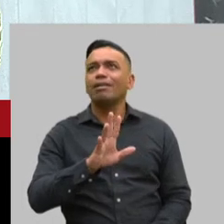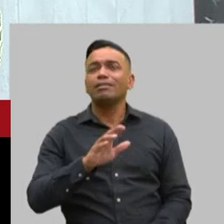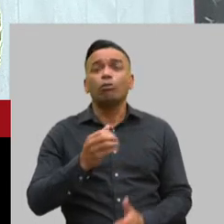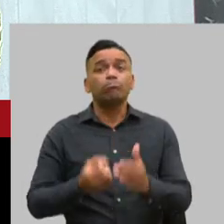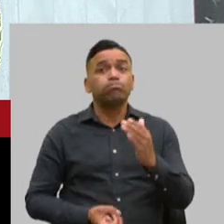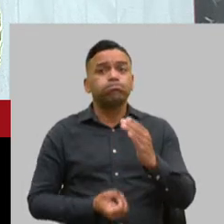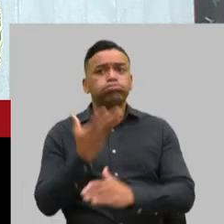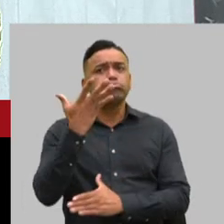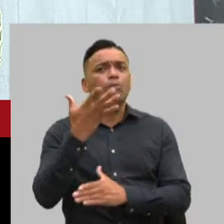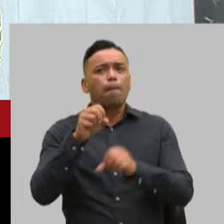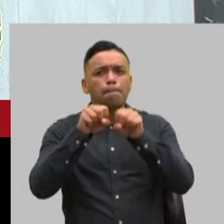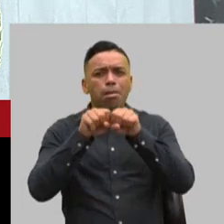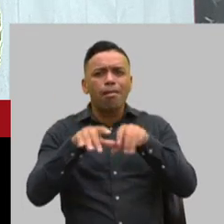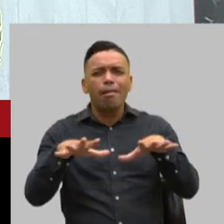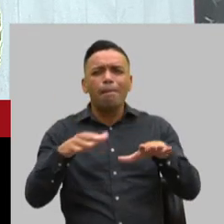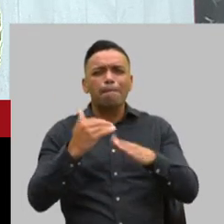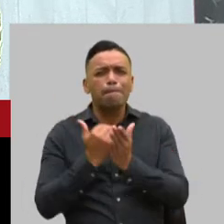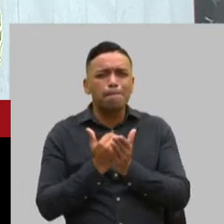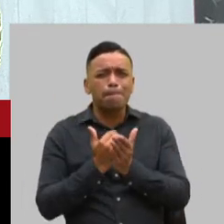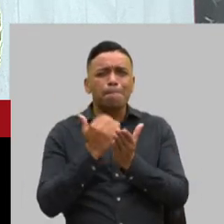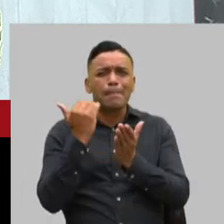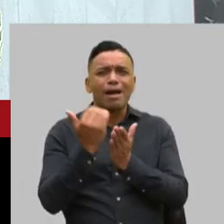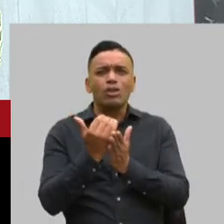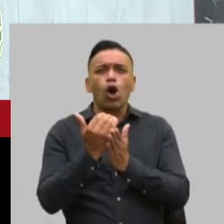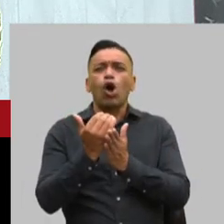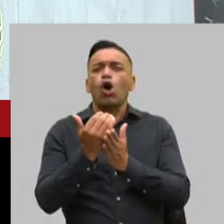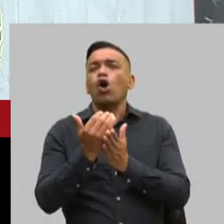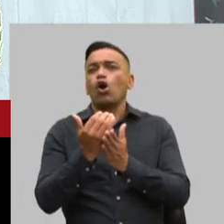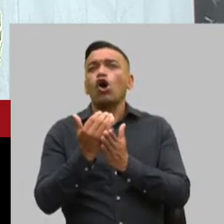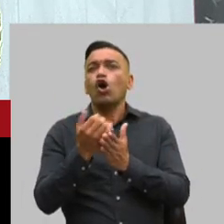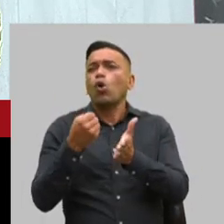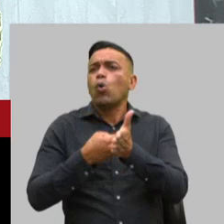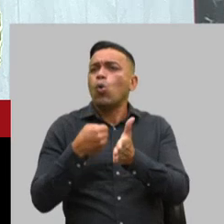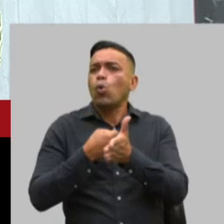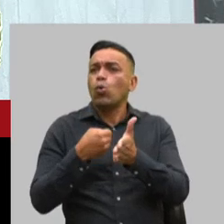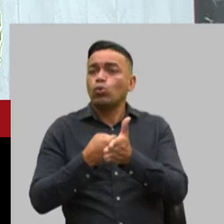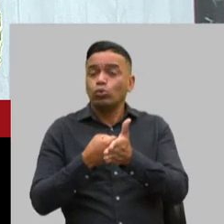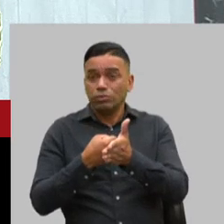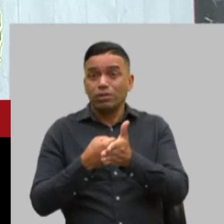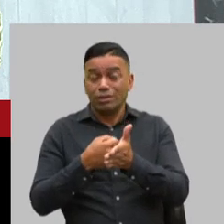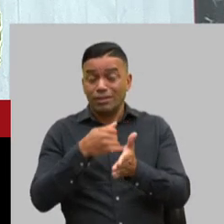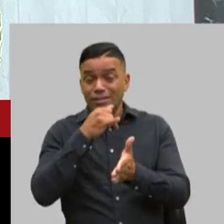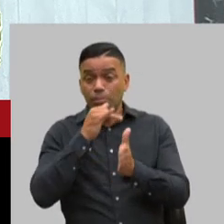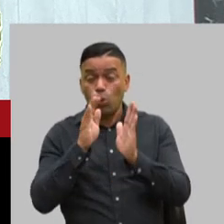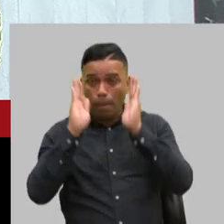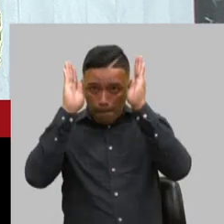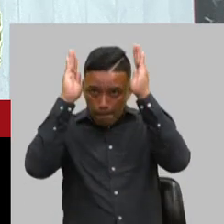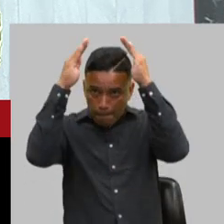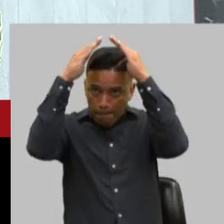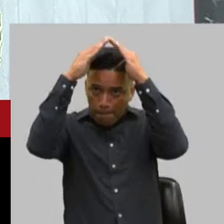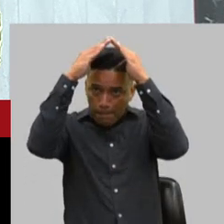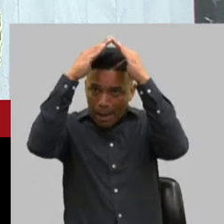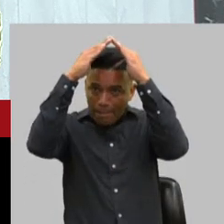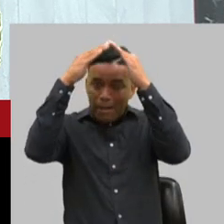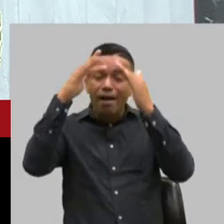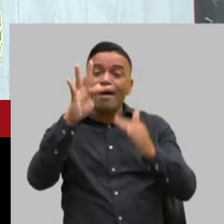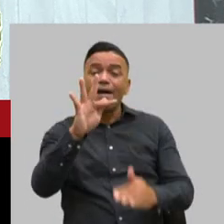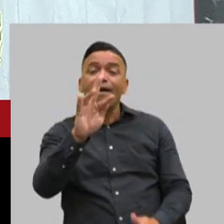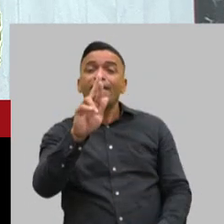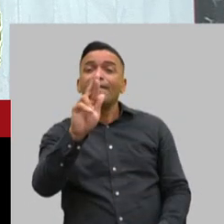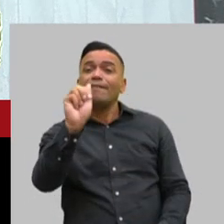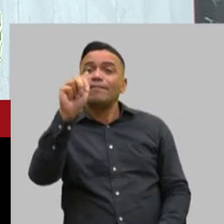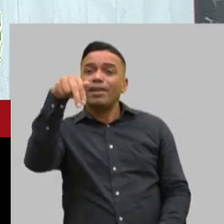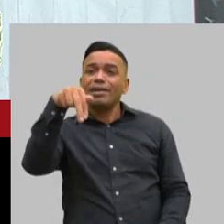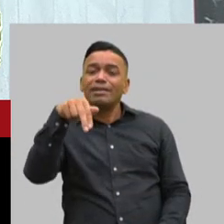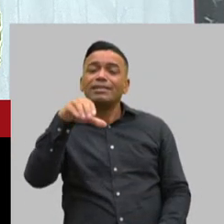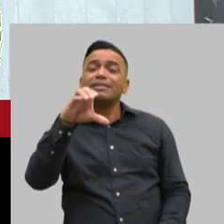assim, uma bandeira que apareceu mais a partir do momento que o Papa Francisco me nomeou, me escolheu